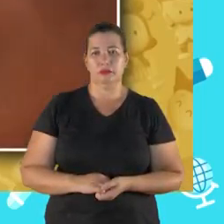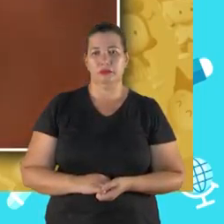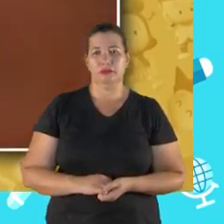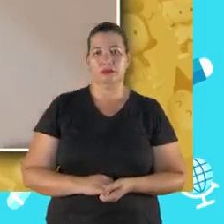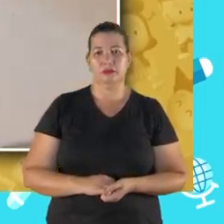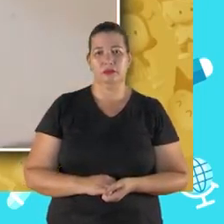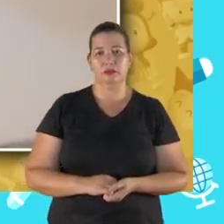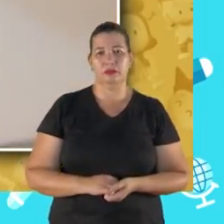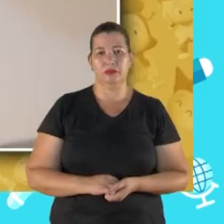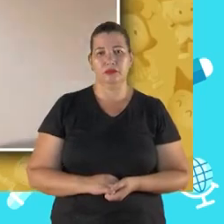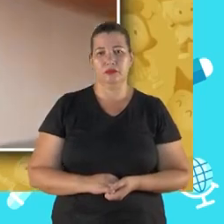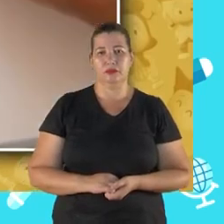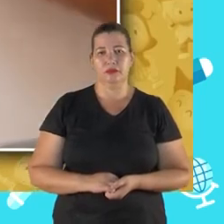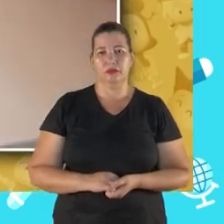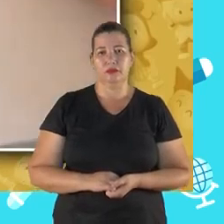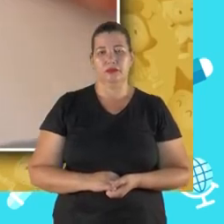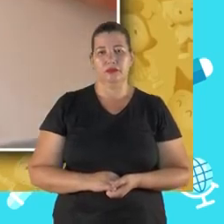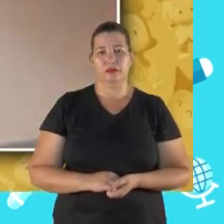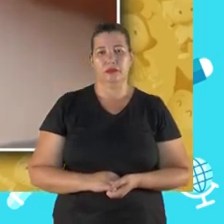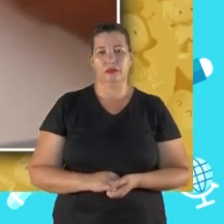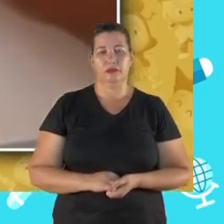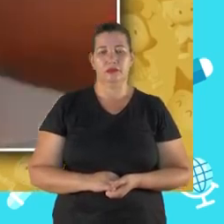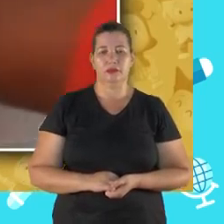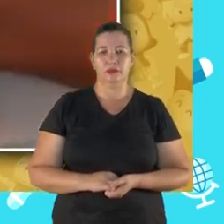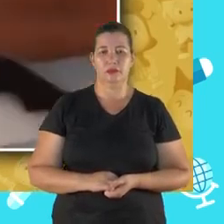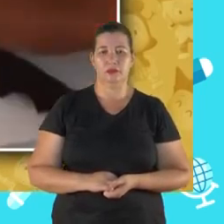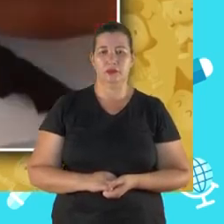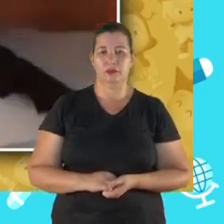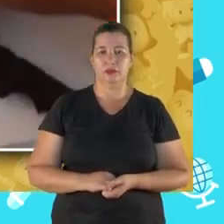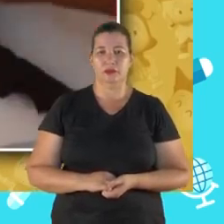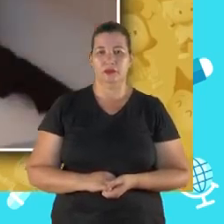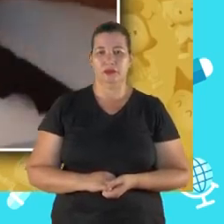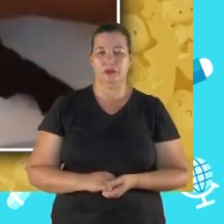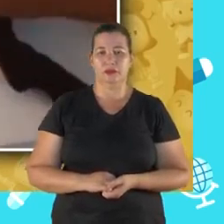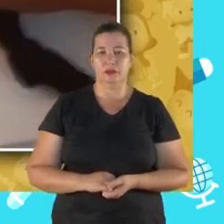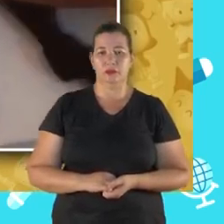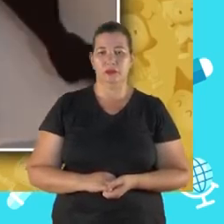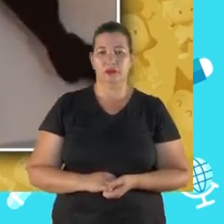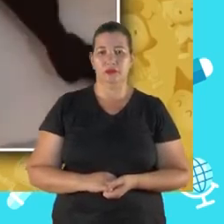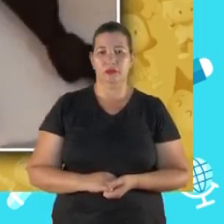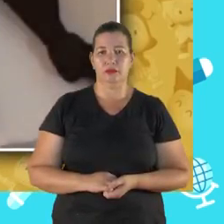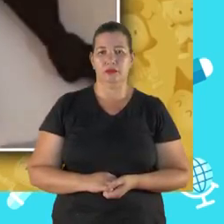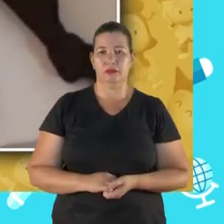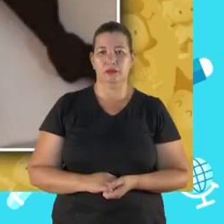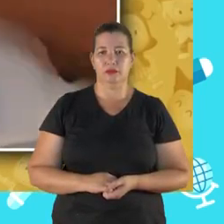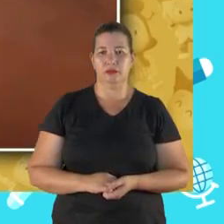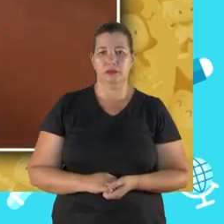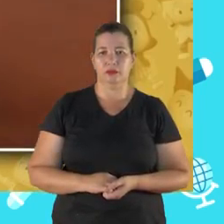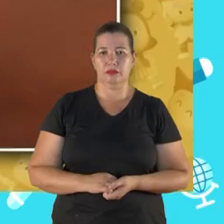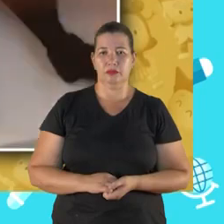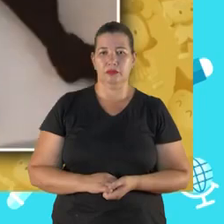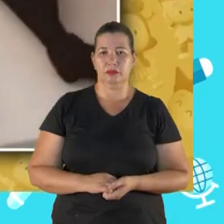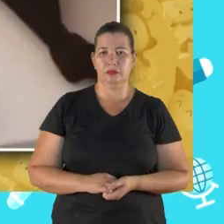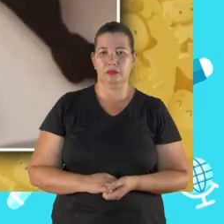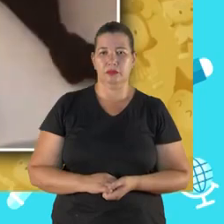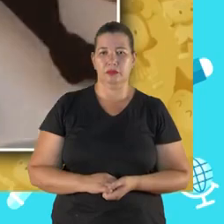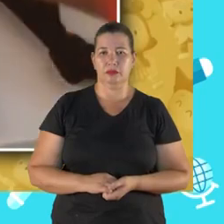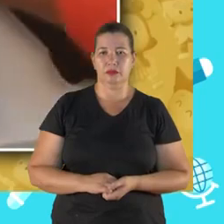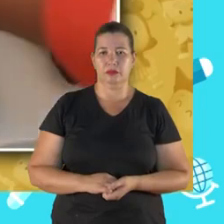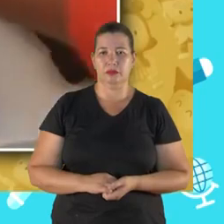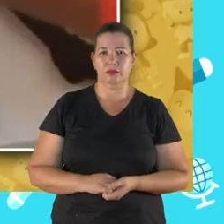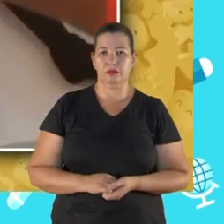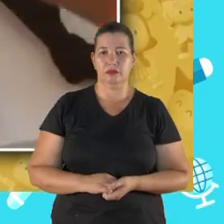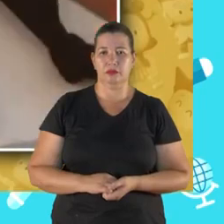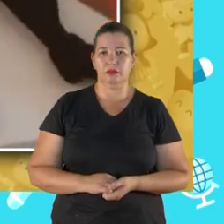resistência. Pronto. Agora, vamos fazer uma linda roupa para Bayomi. Você pega o tecido, corta